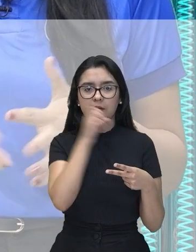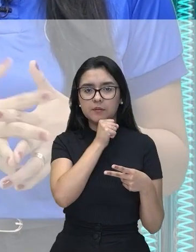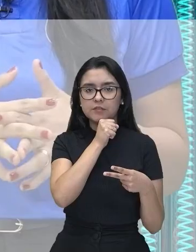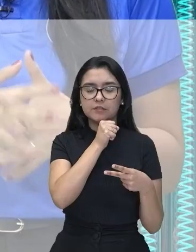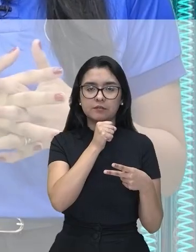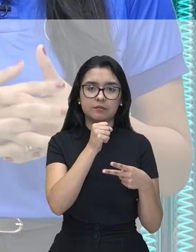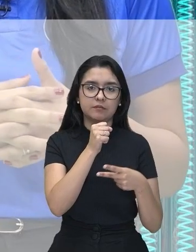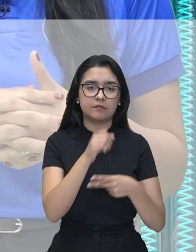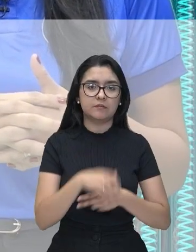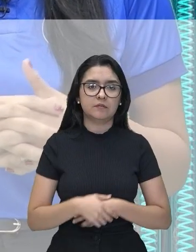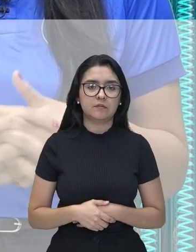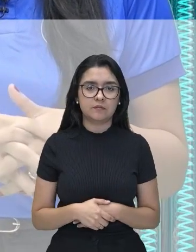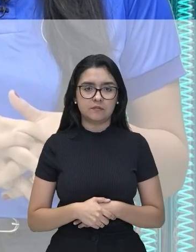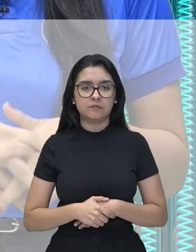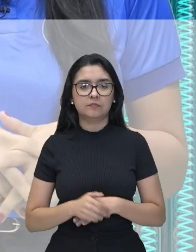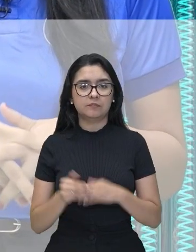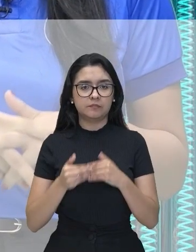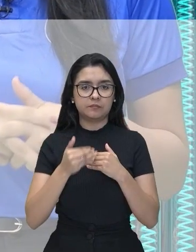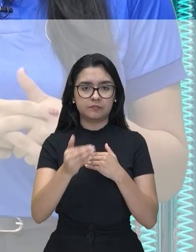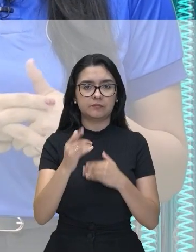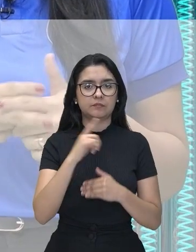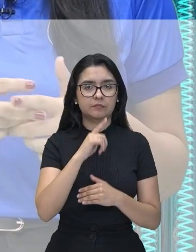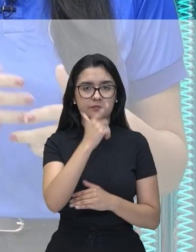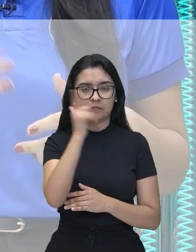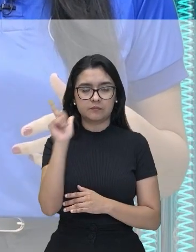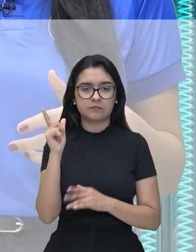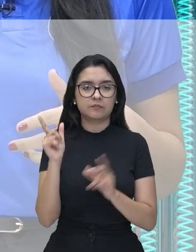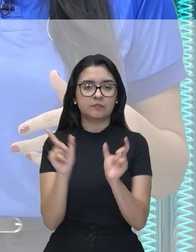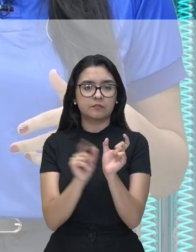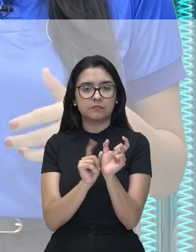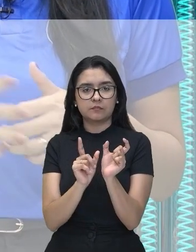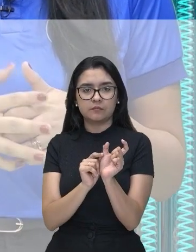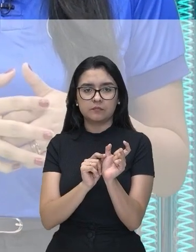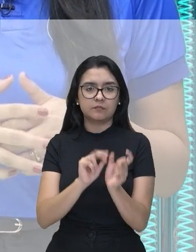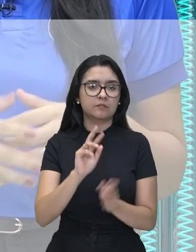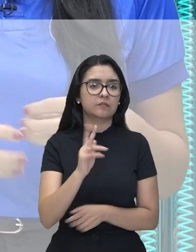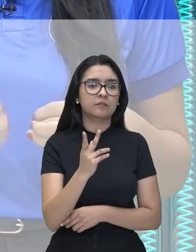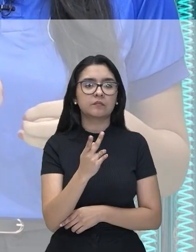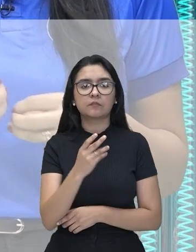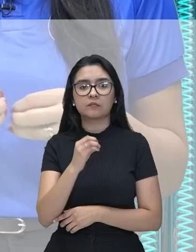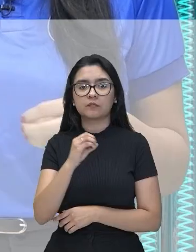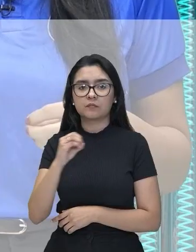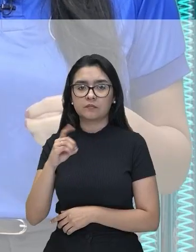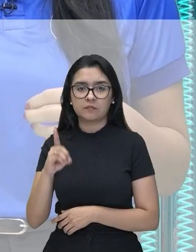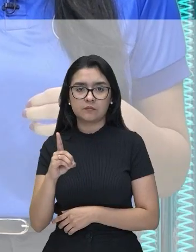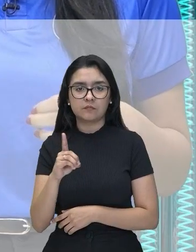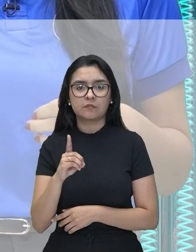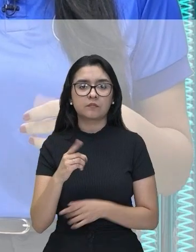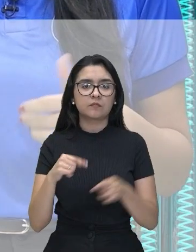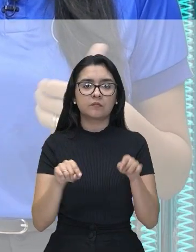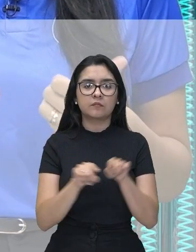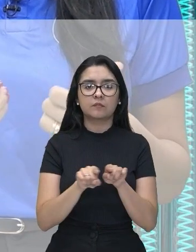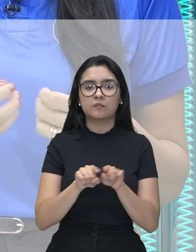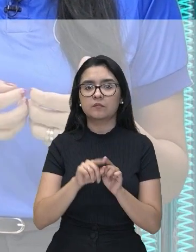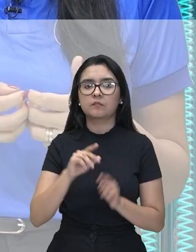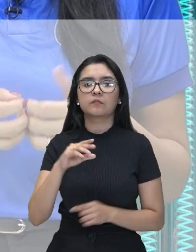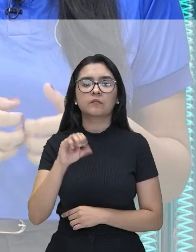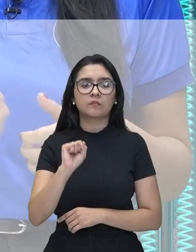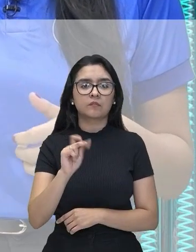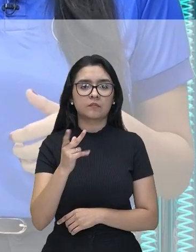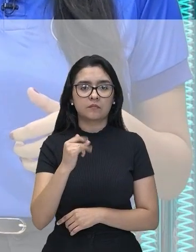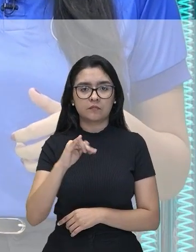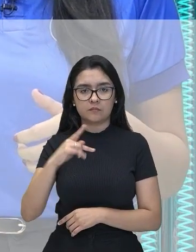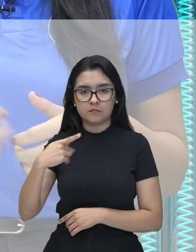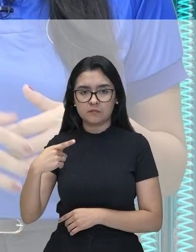muitos exemplos aí de sufixos ainda, olha só, hold and ship formam substantivos abstratos,